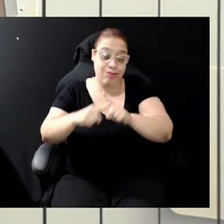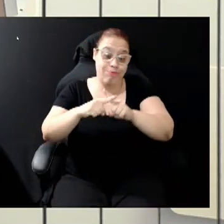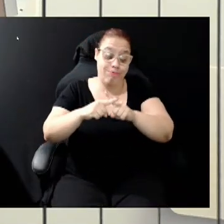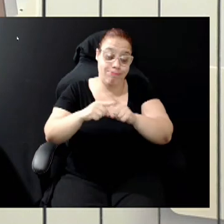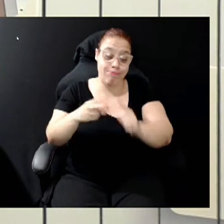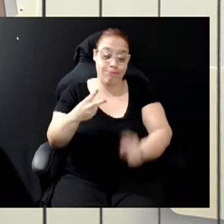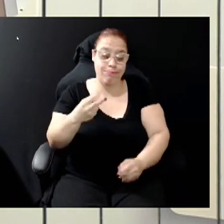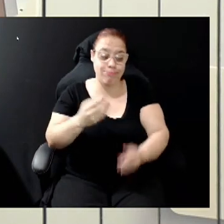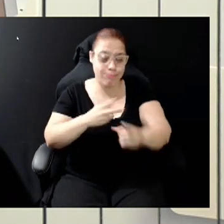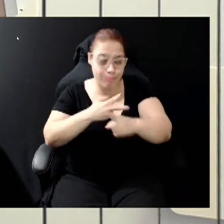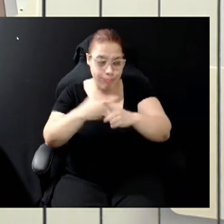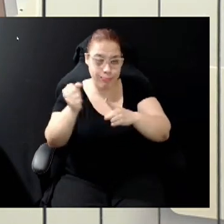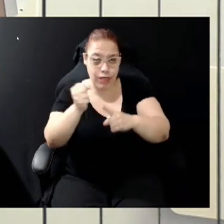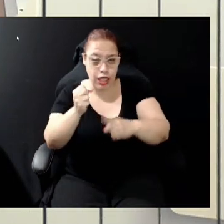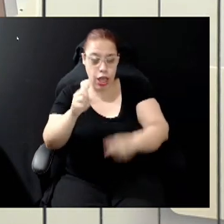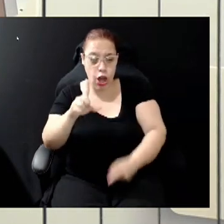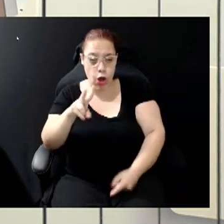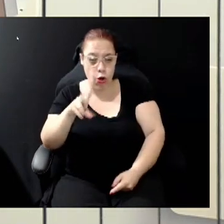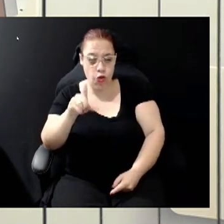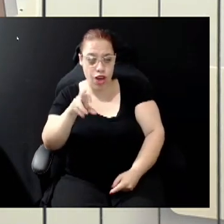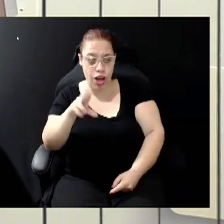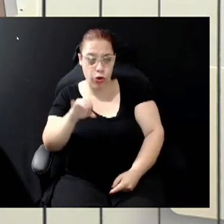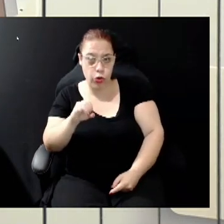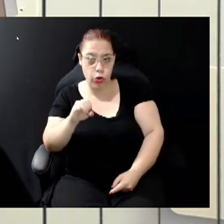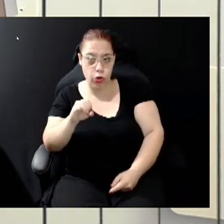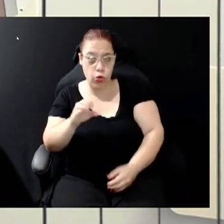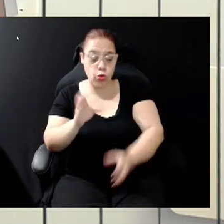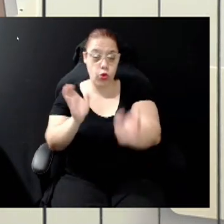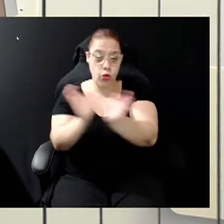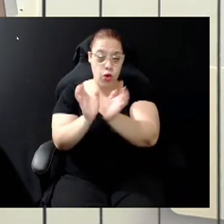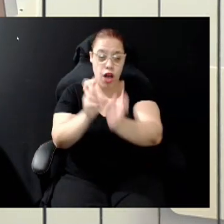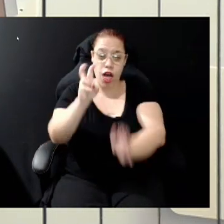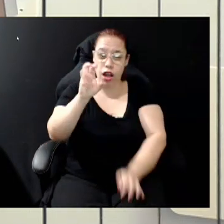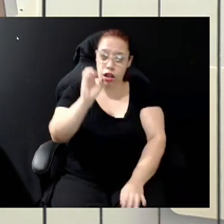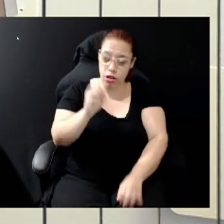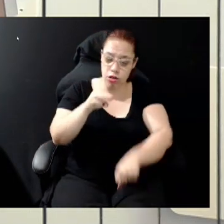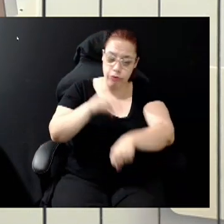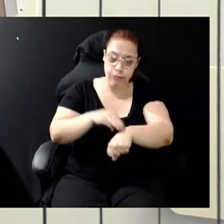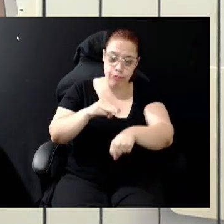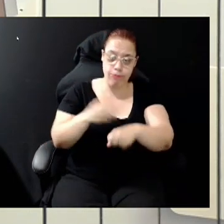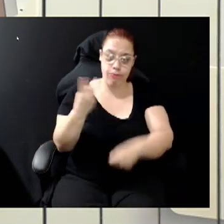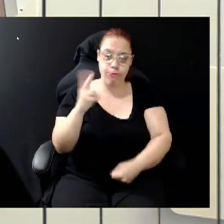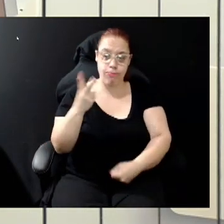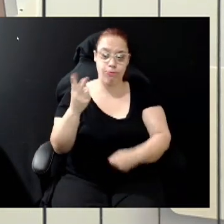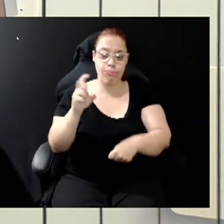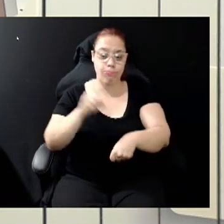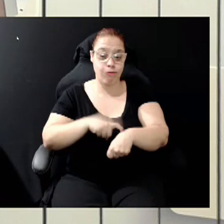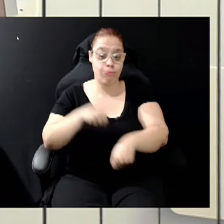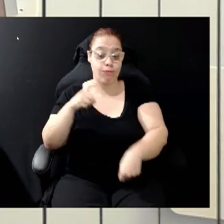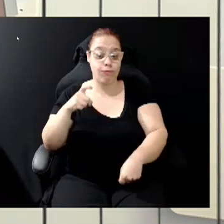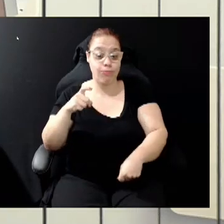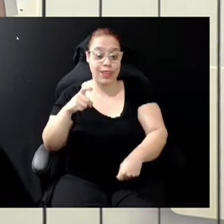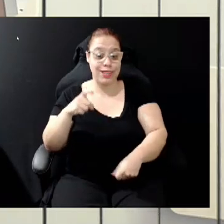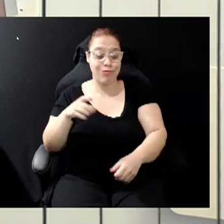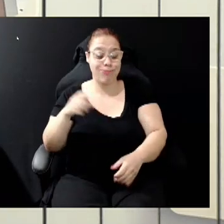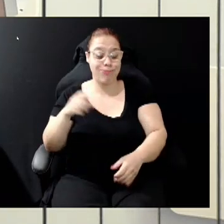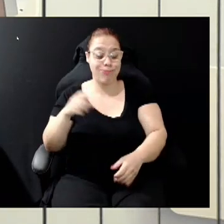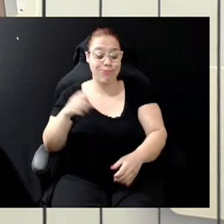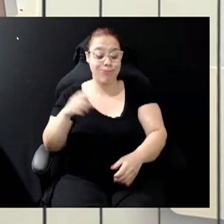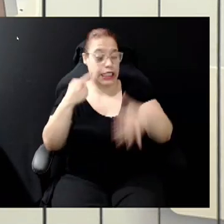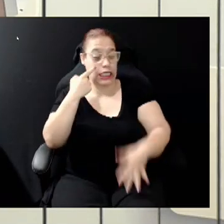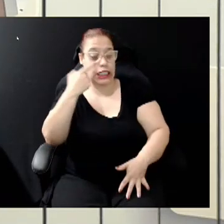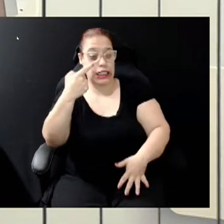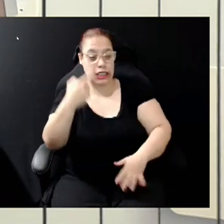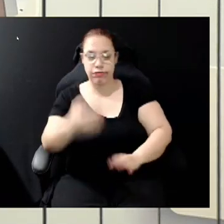o Velo Clube até os 50 minutos do segundo tempo, quando veio o castigo. Olha só.